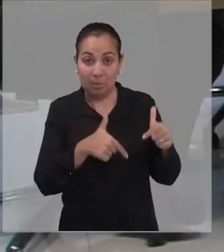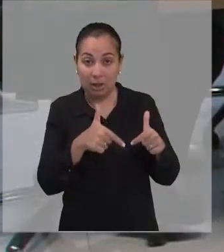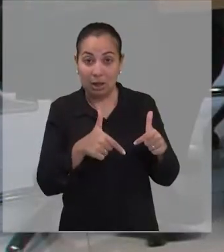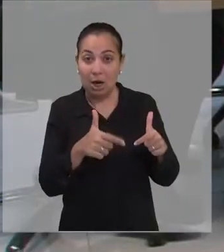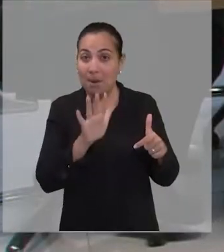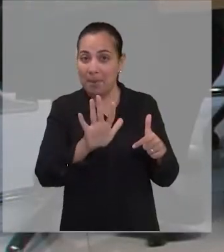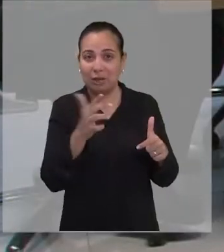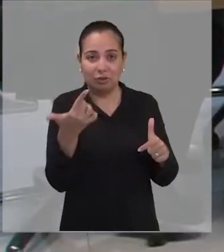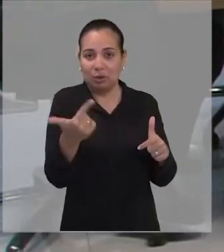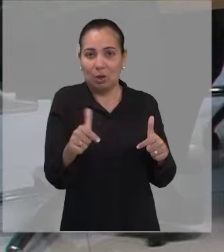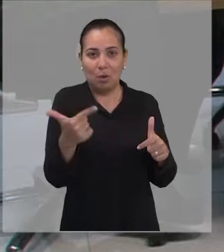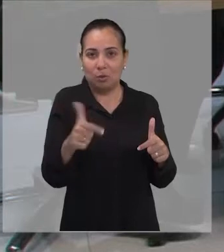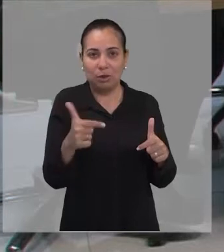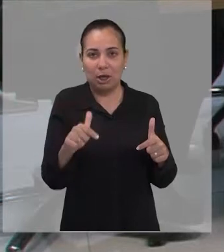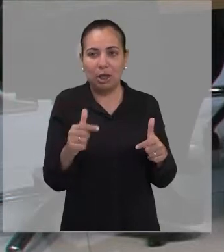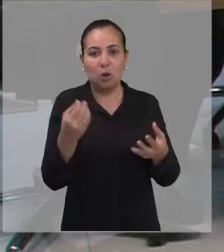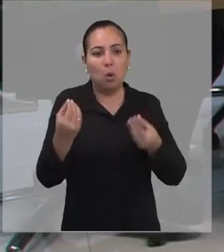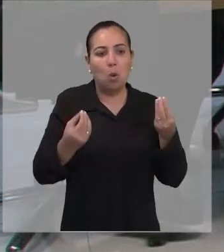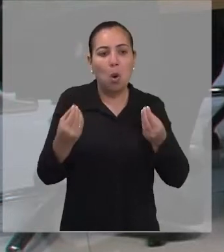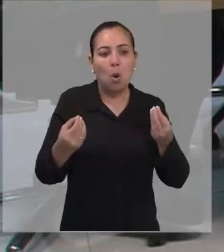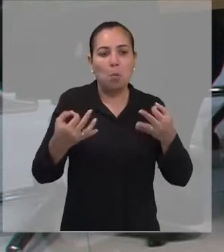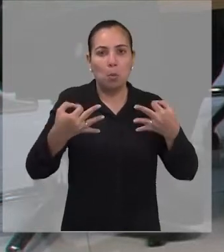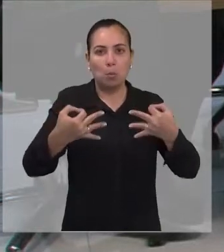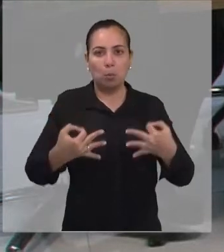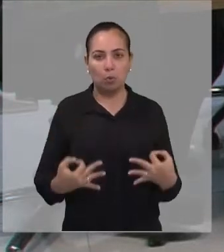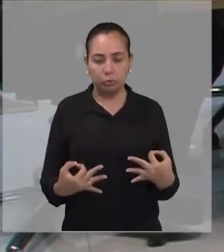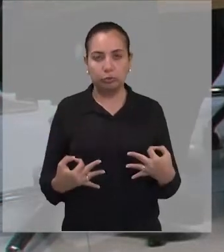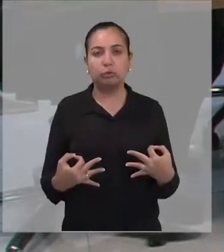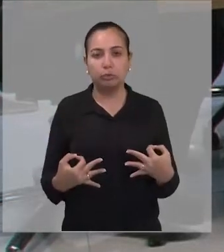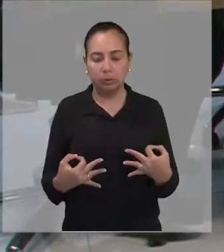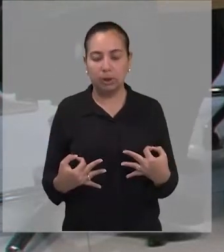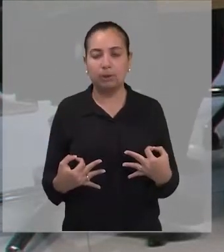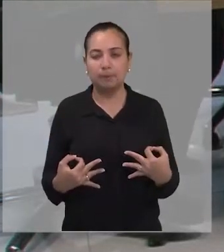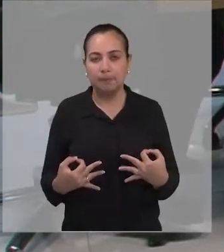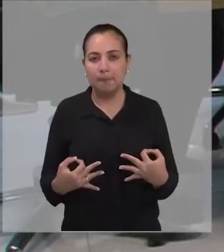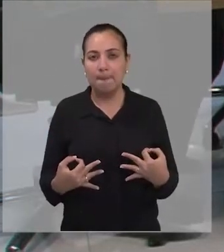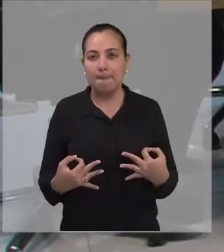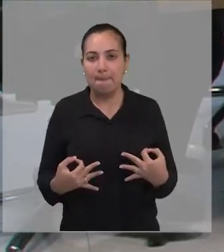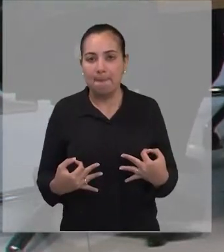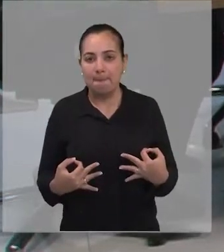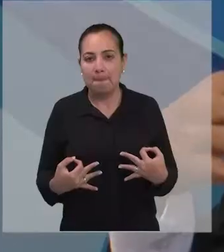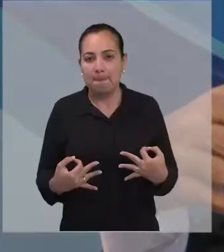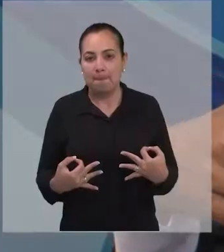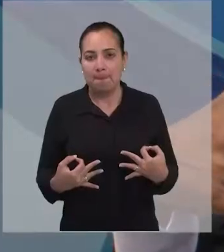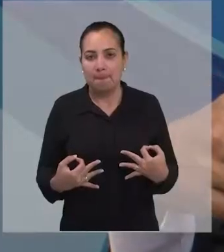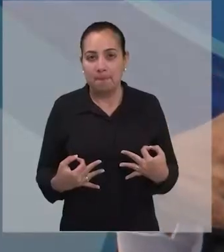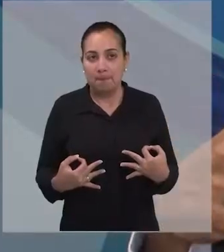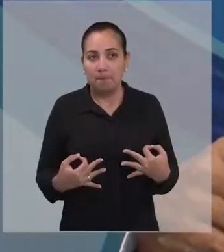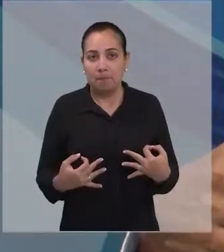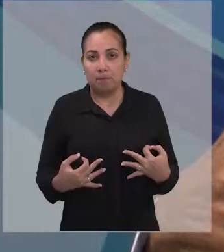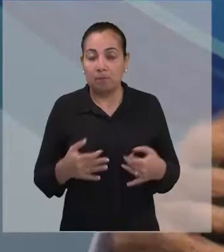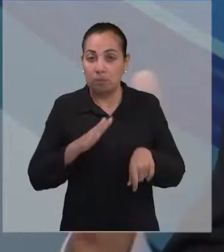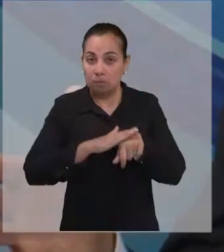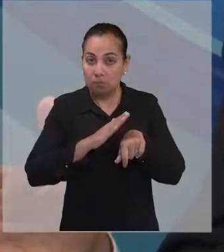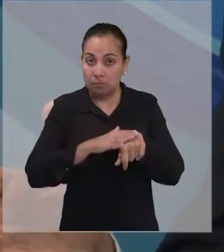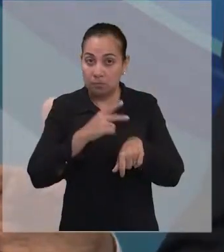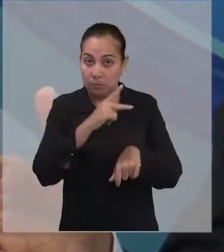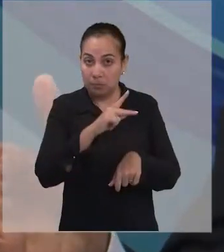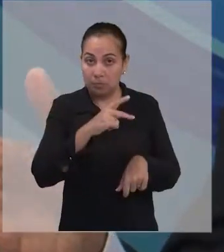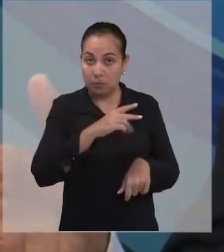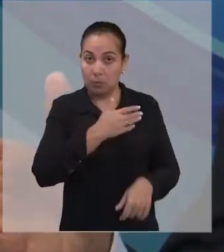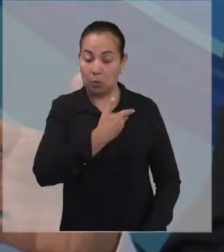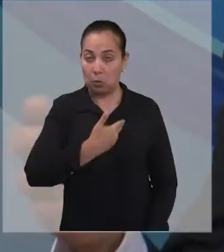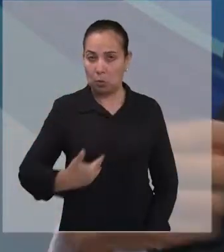costura entre os vários grupos. E ele não é capaz de mediar essa frente. E, claro, um governo que logo de início demite